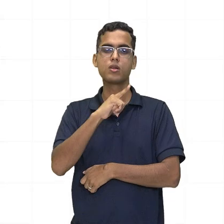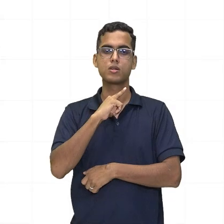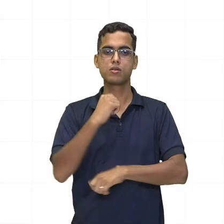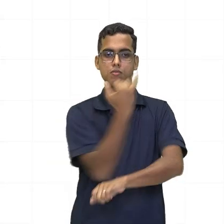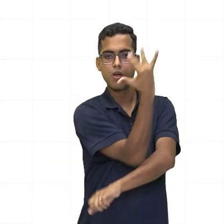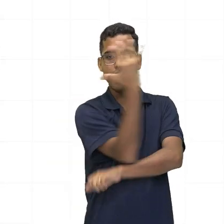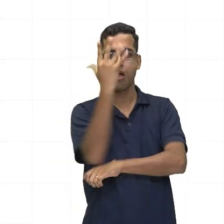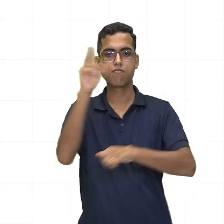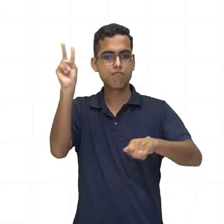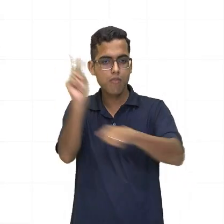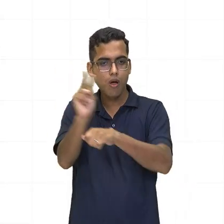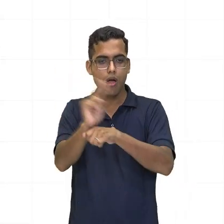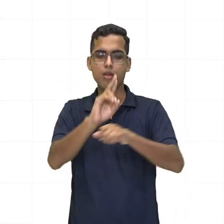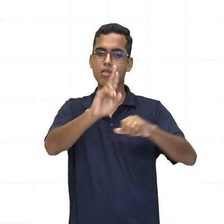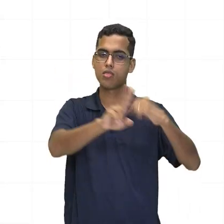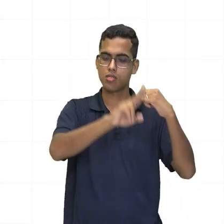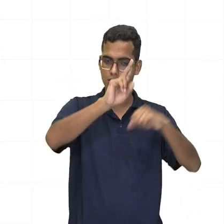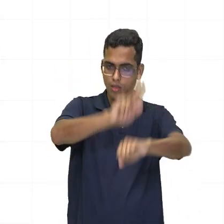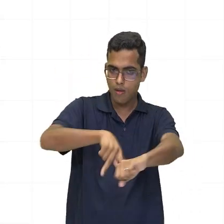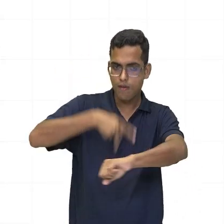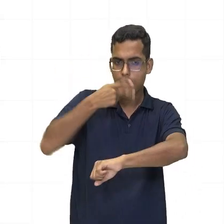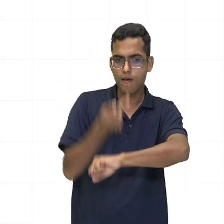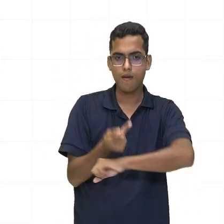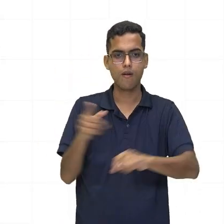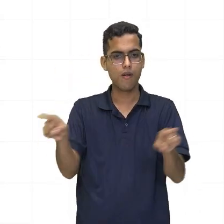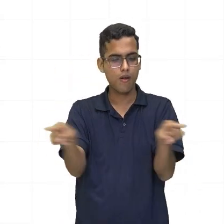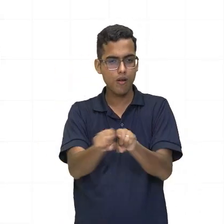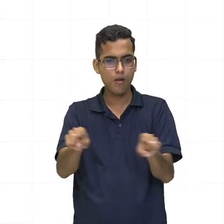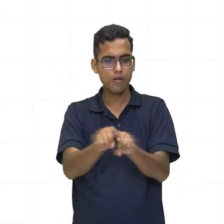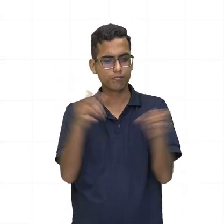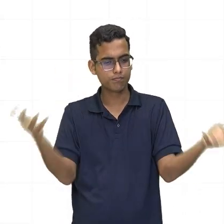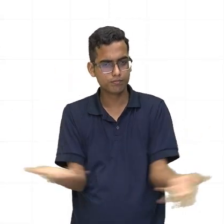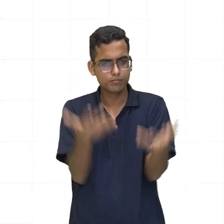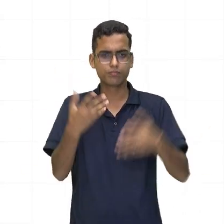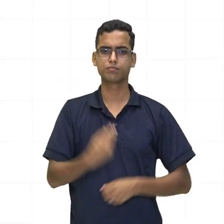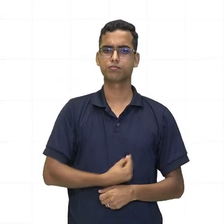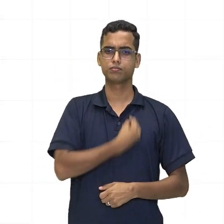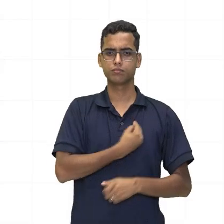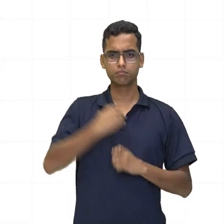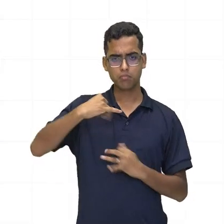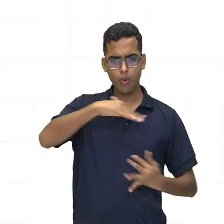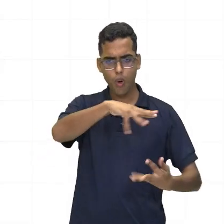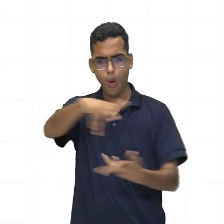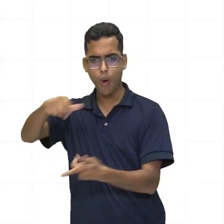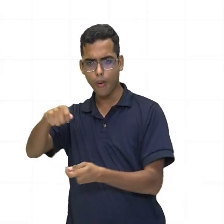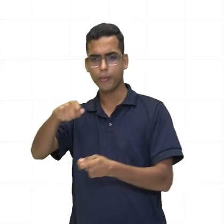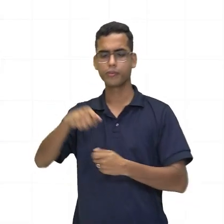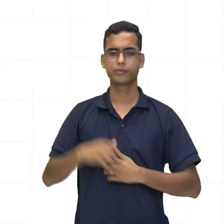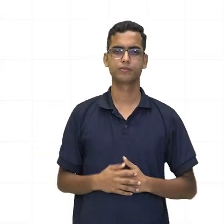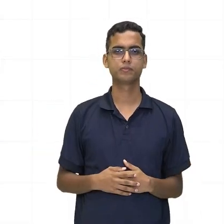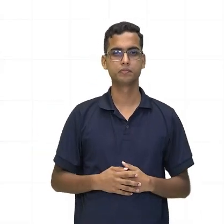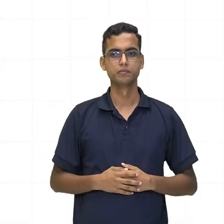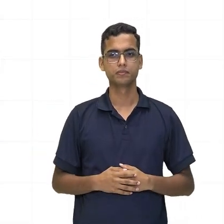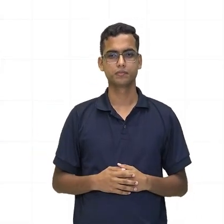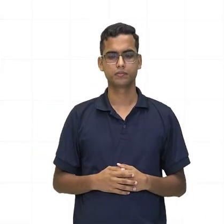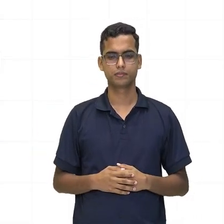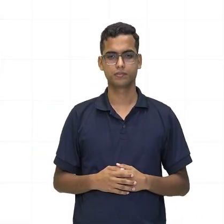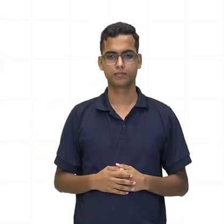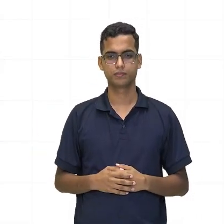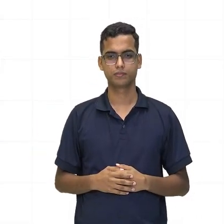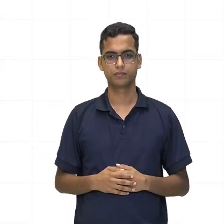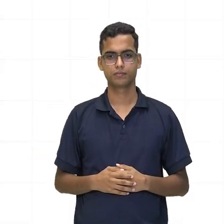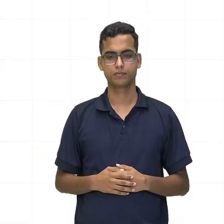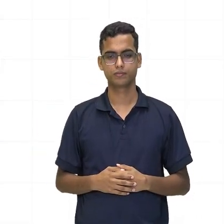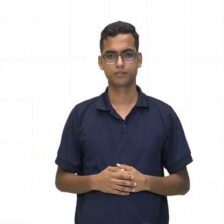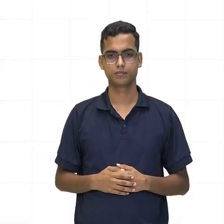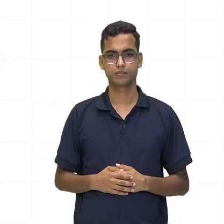e, consequentemente, a favor da vida de todo mundo. Olha, aparece